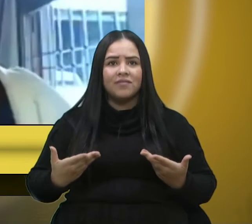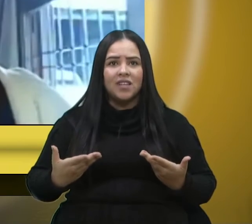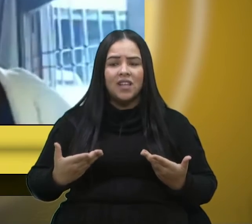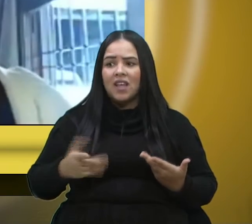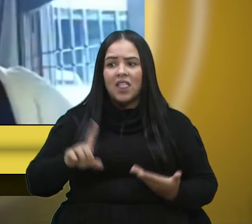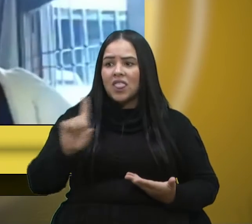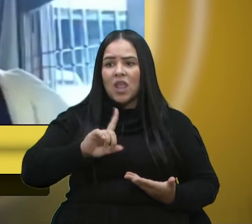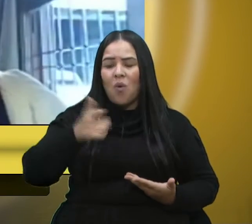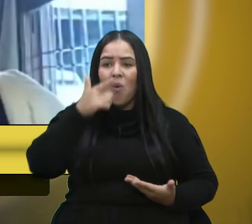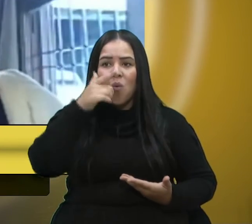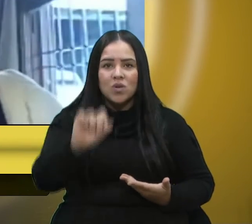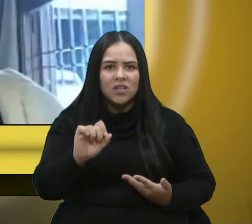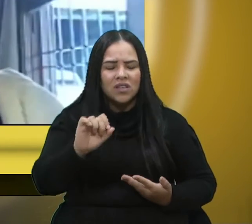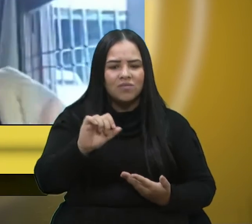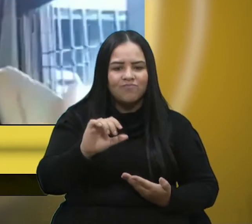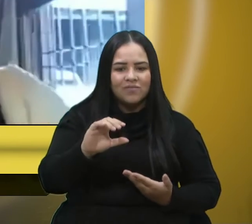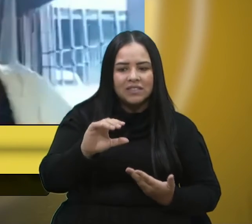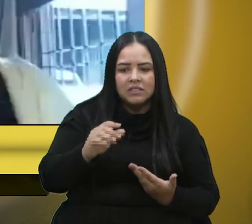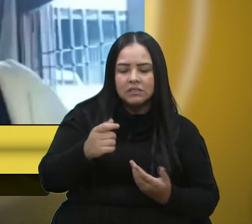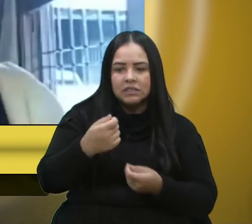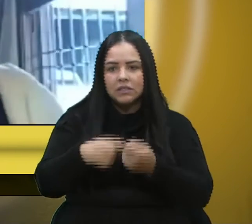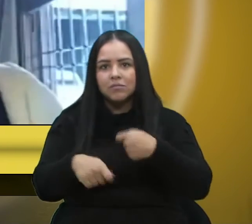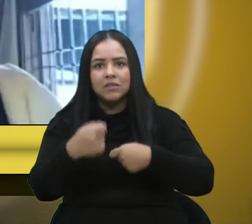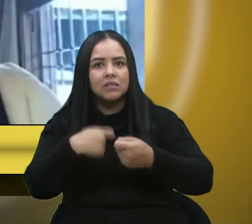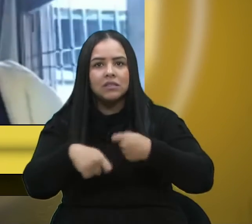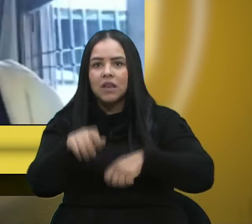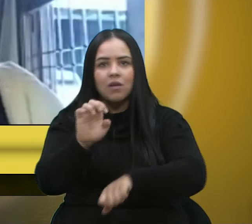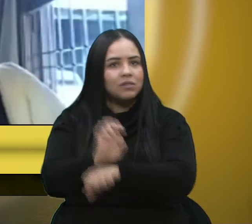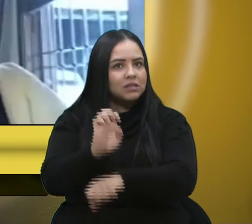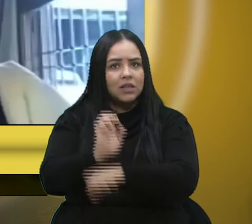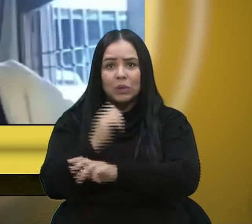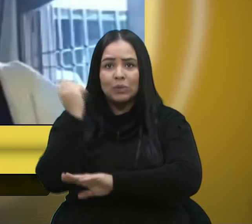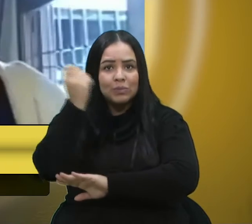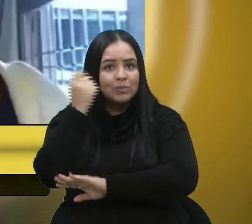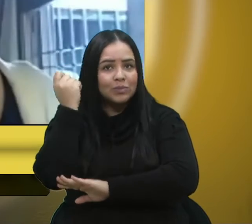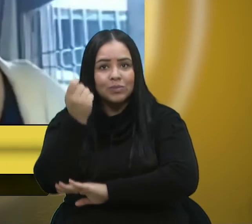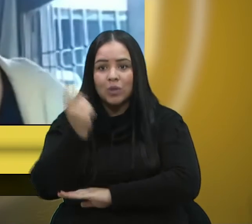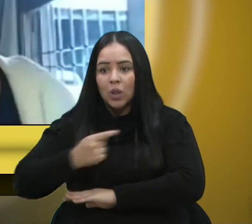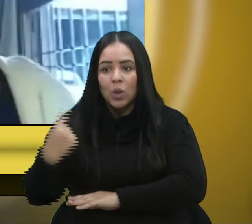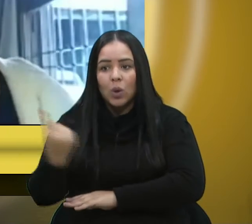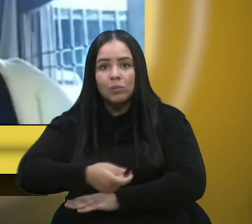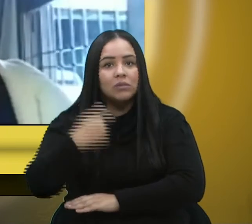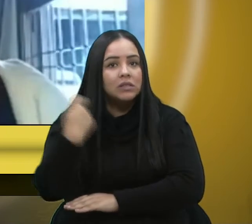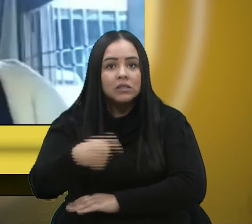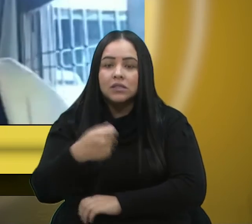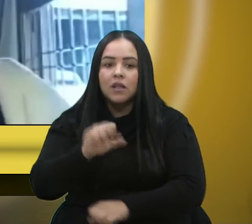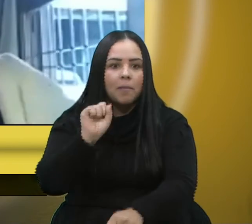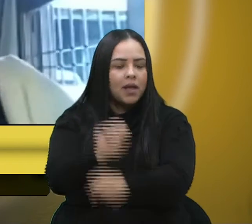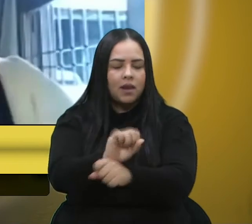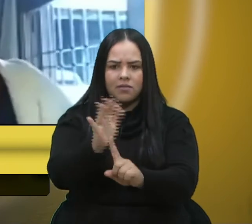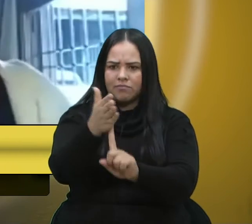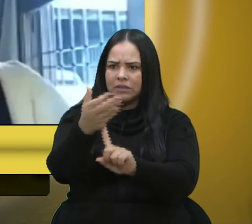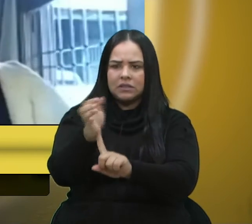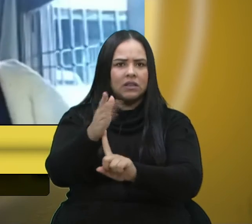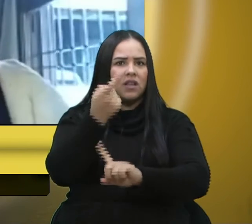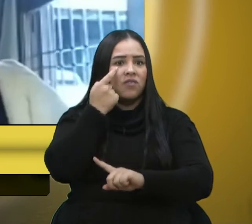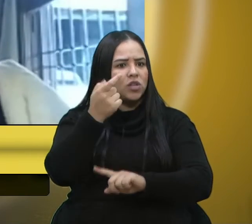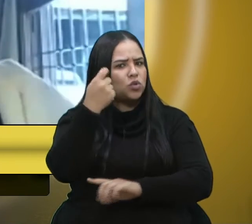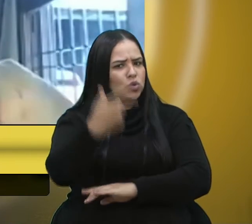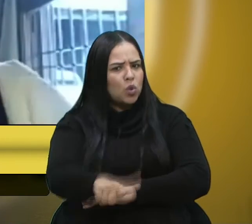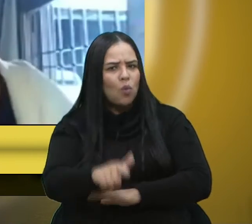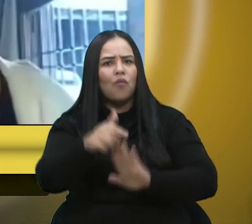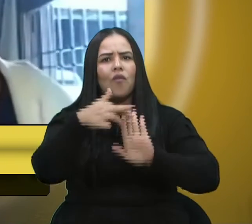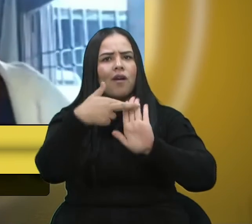conseguindo gerenciar o Estado do Rio Grande do Sul. A gente precisa parar esse sistema de bandeiramento e rever, então, as regras. Rever